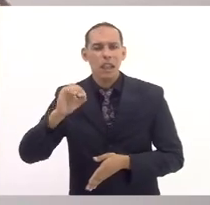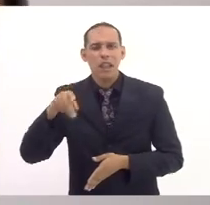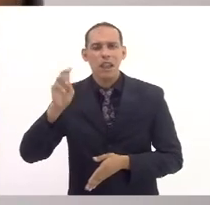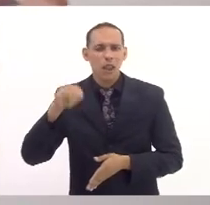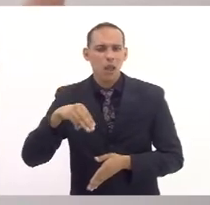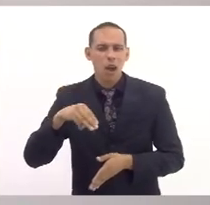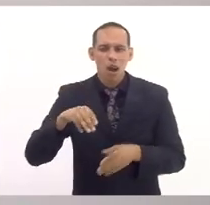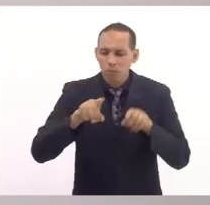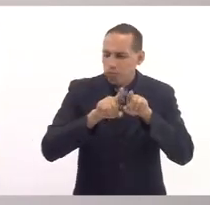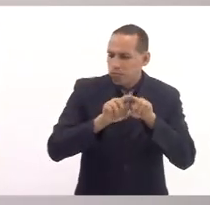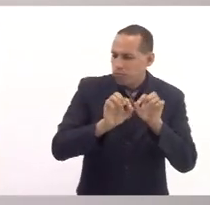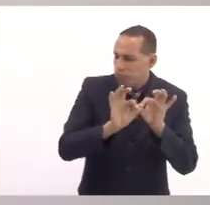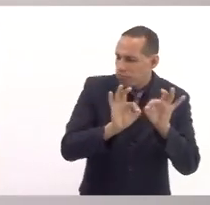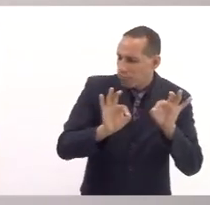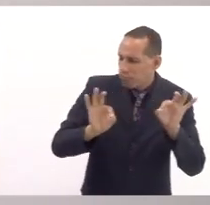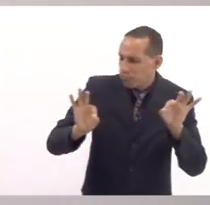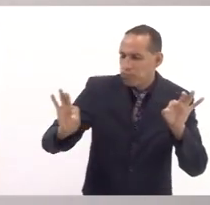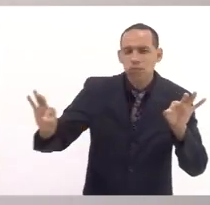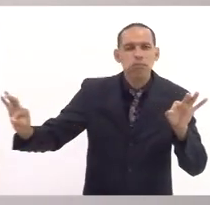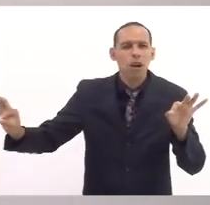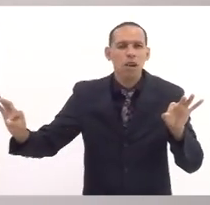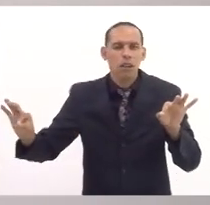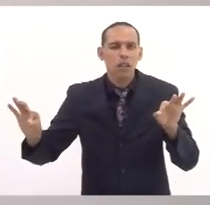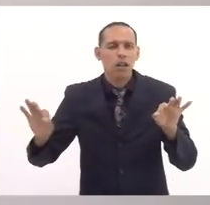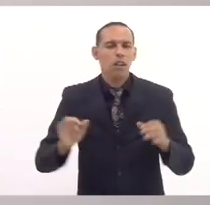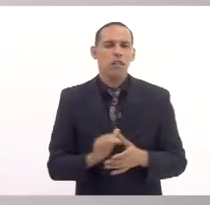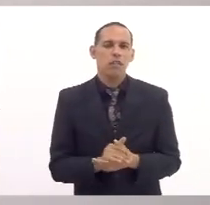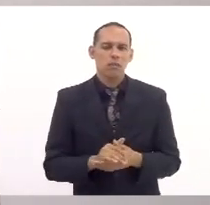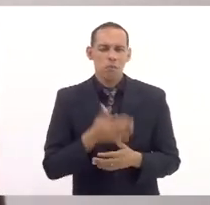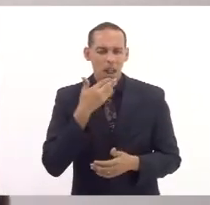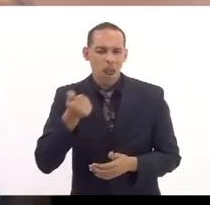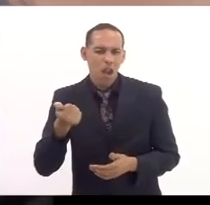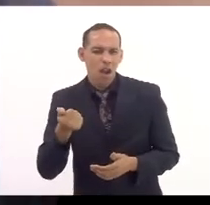ter uma companhia do que um grupamento?